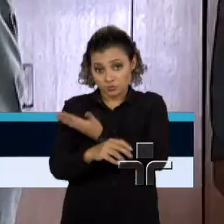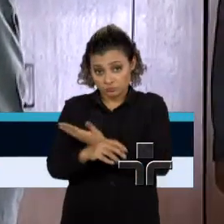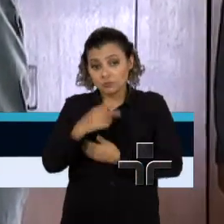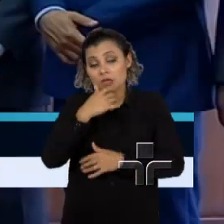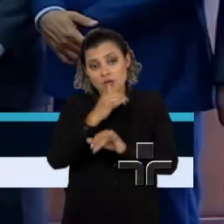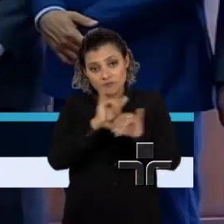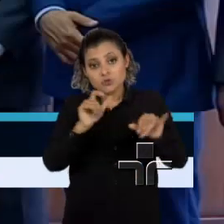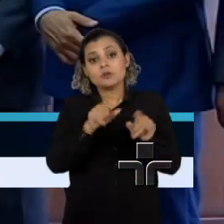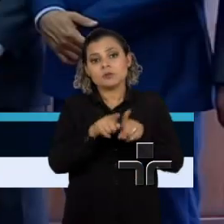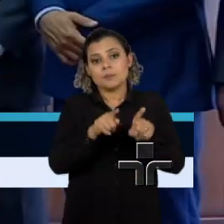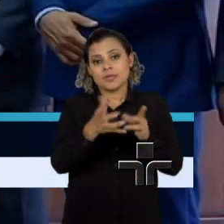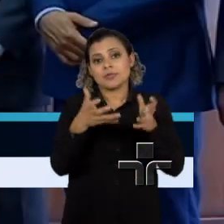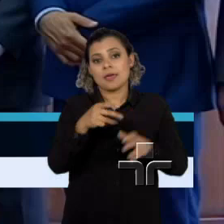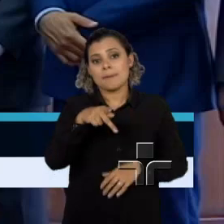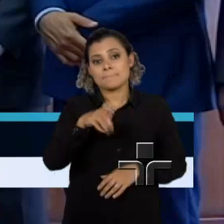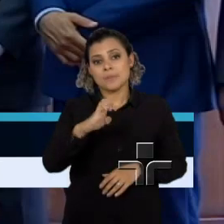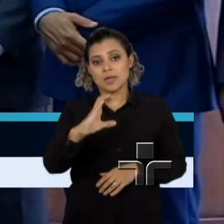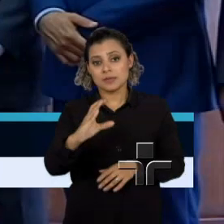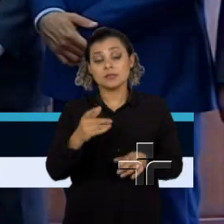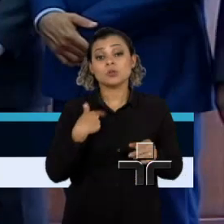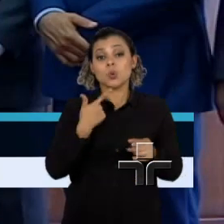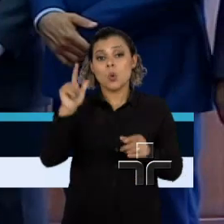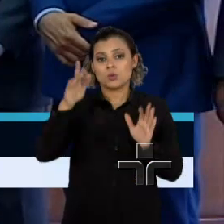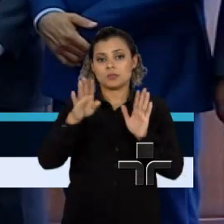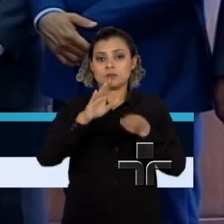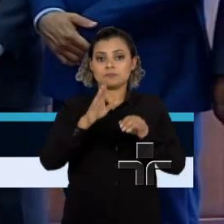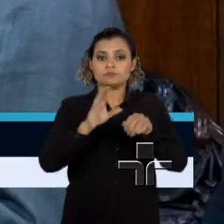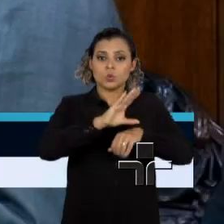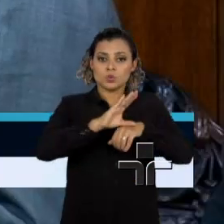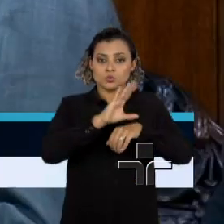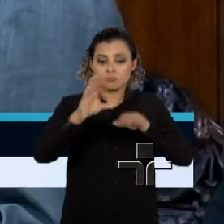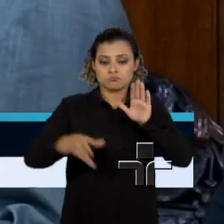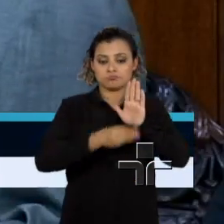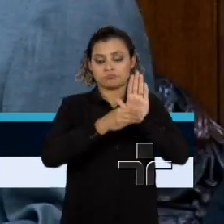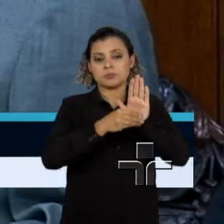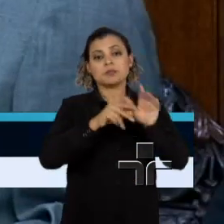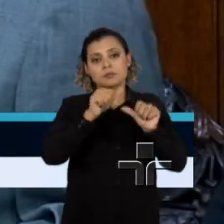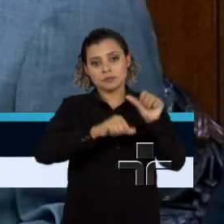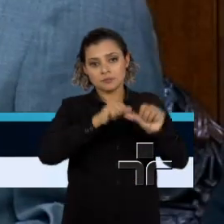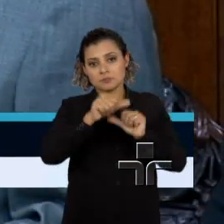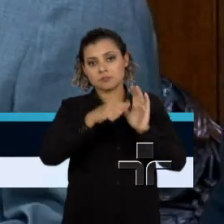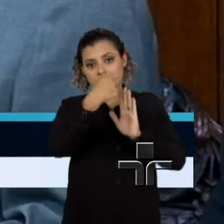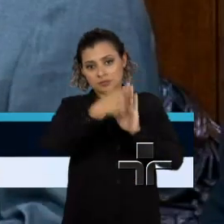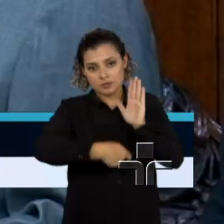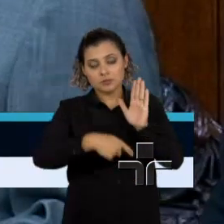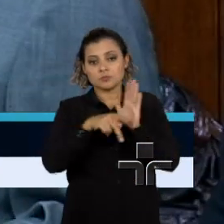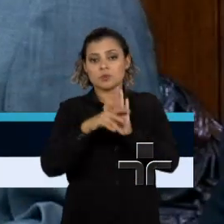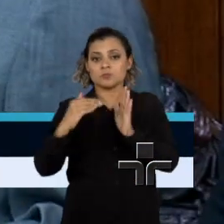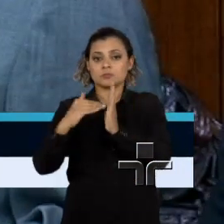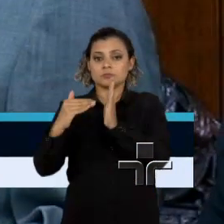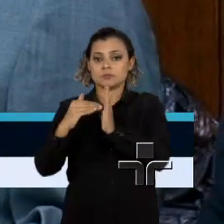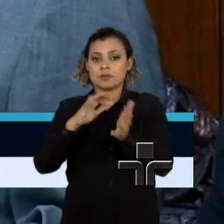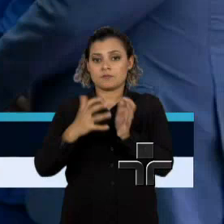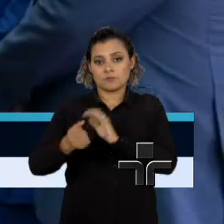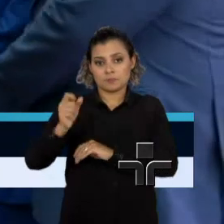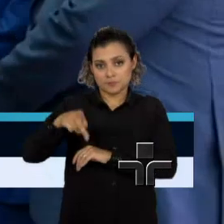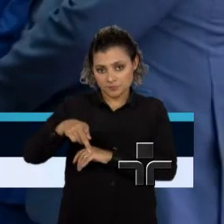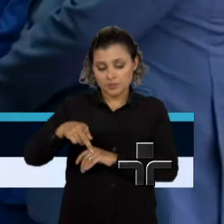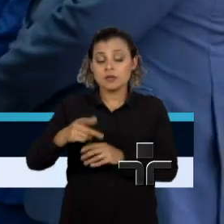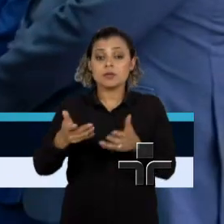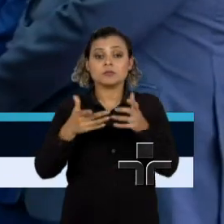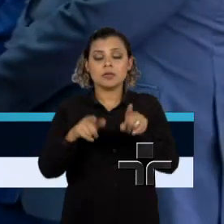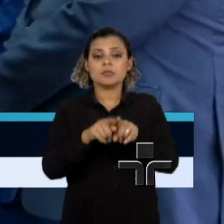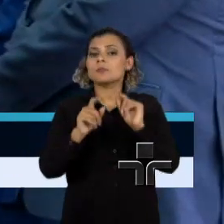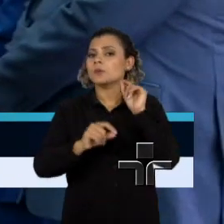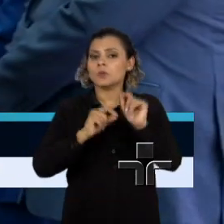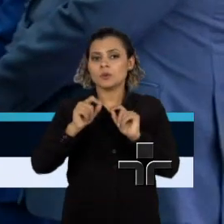uma PEC paralela, uma proposta de emenda à Constituição com modificações feitas pelo Senado na reforma da Previdência, entre